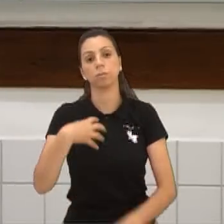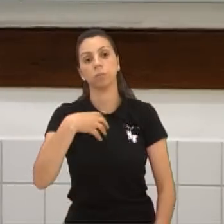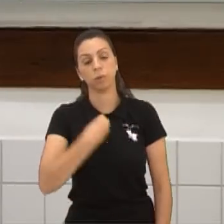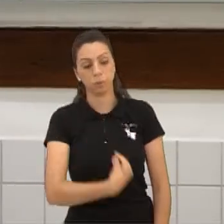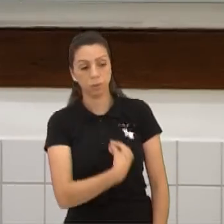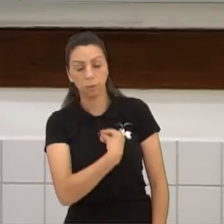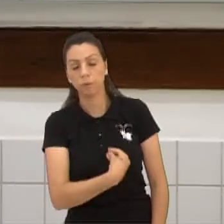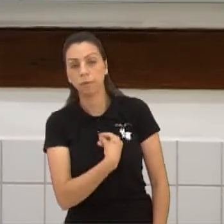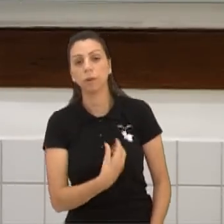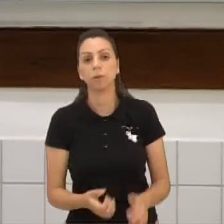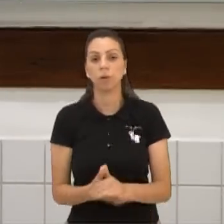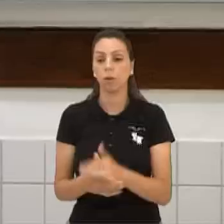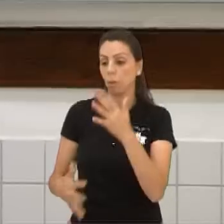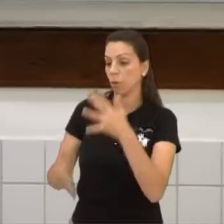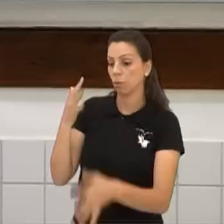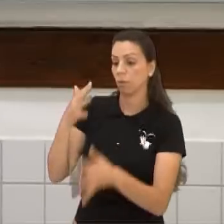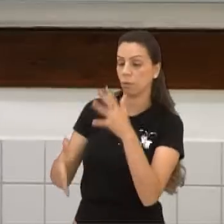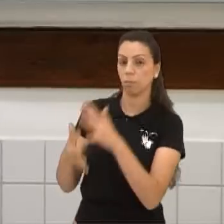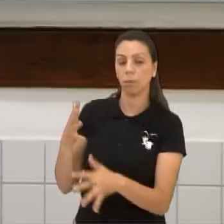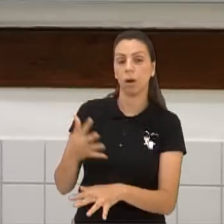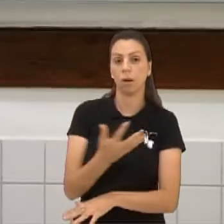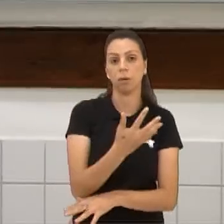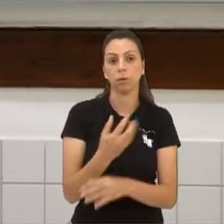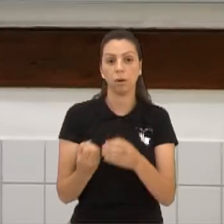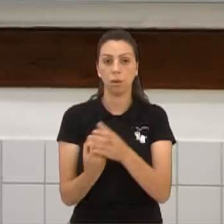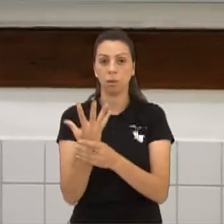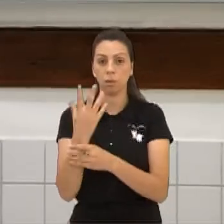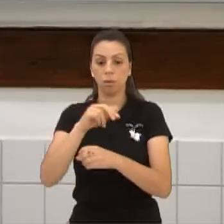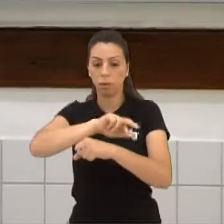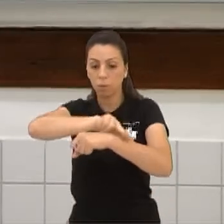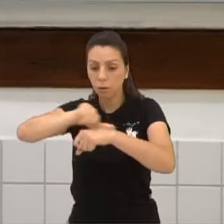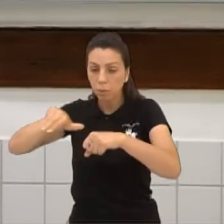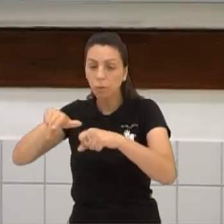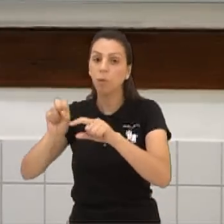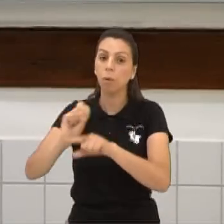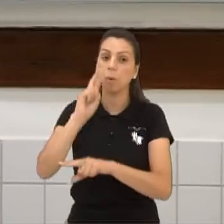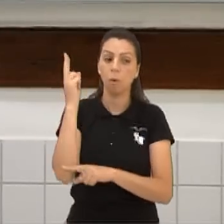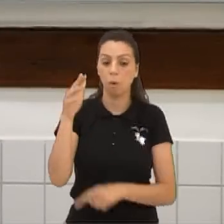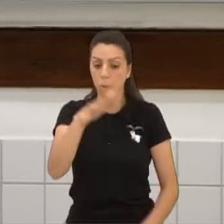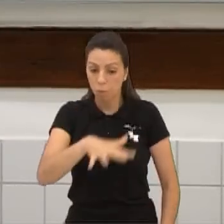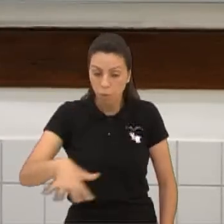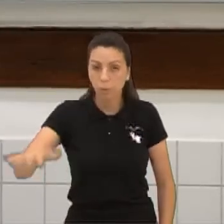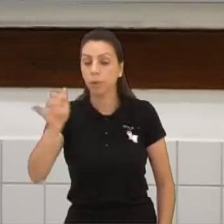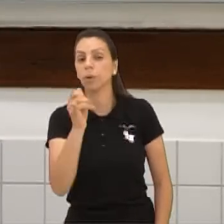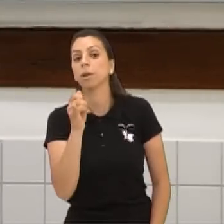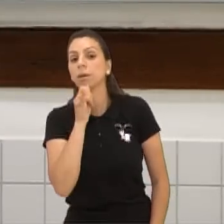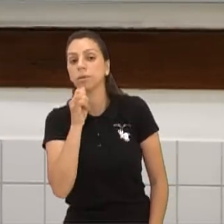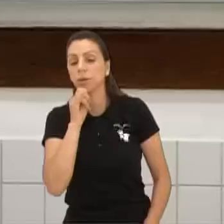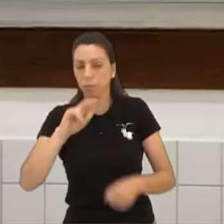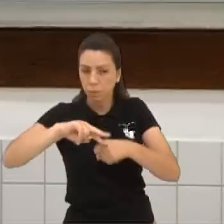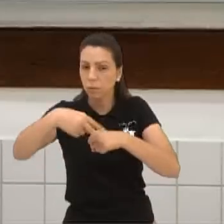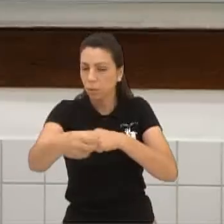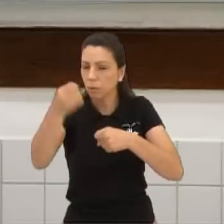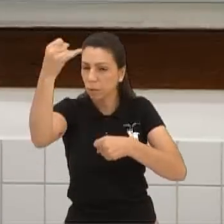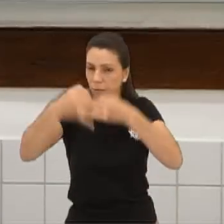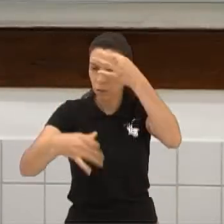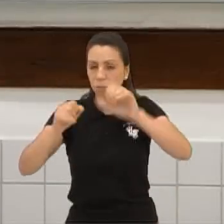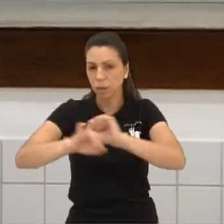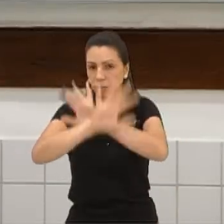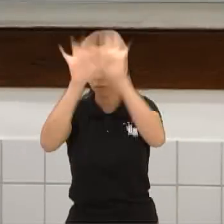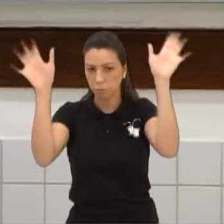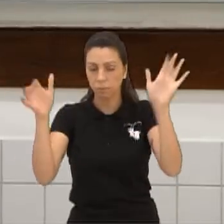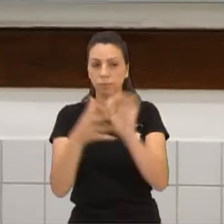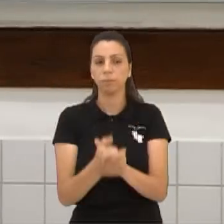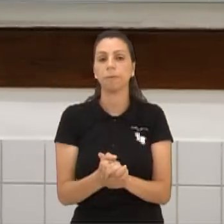não atrapalhem a biodiversidade ou o ambiente. Tá? Eu vou dar exemplos para vocês na sequência, vai ficar mais claro. Da